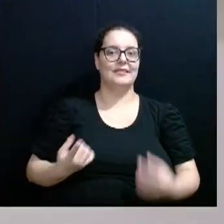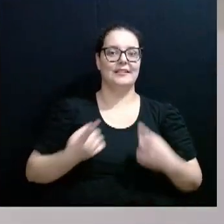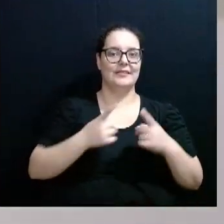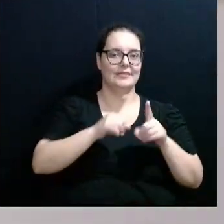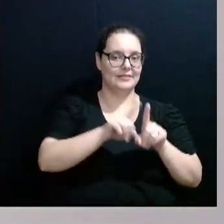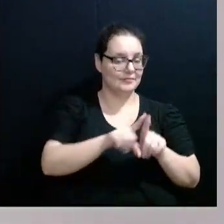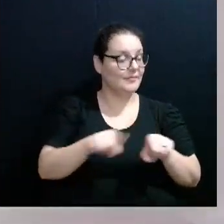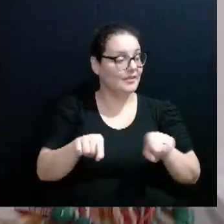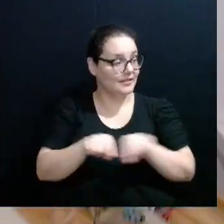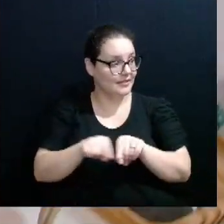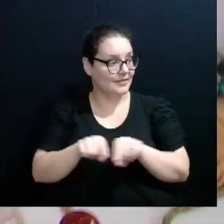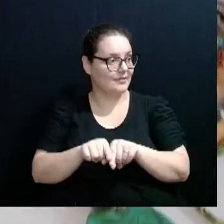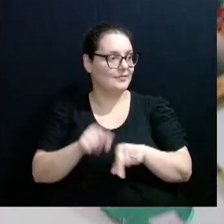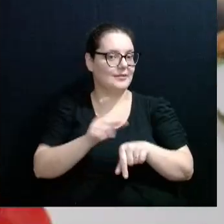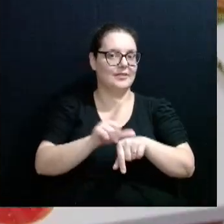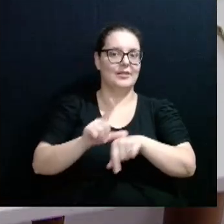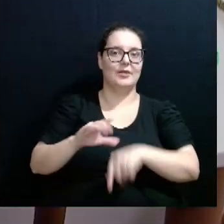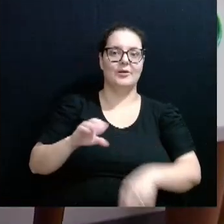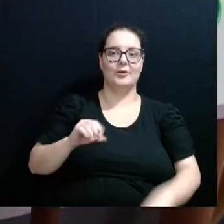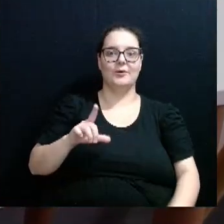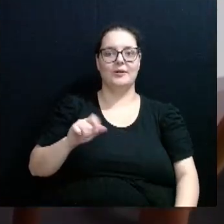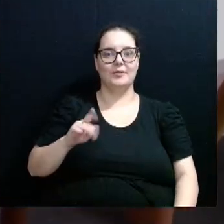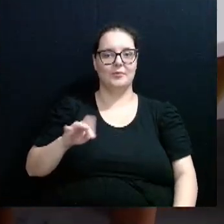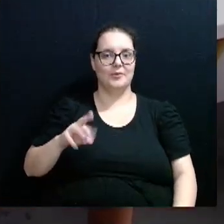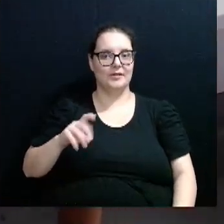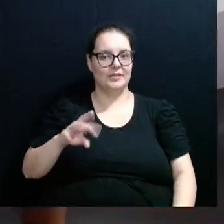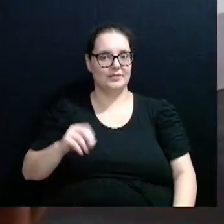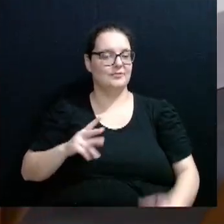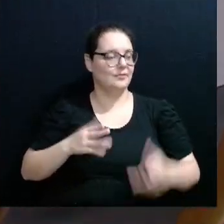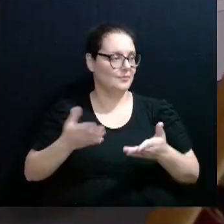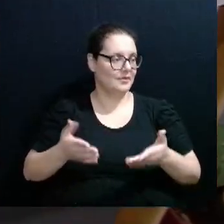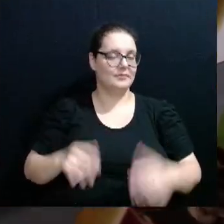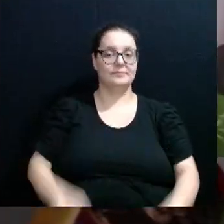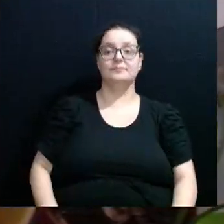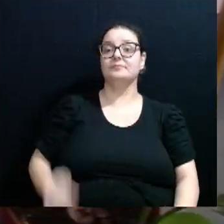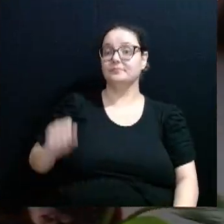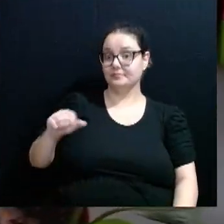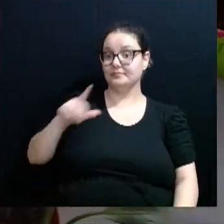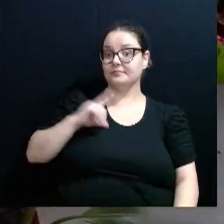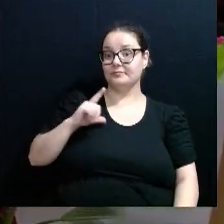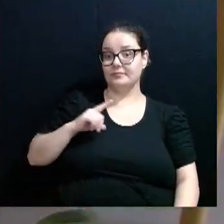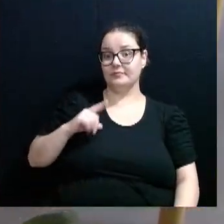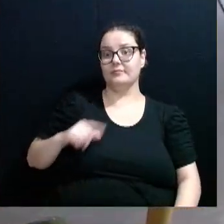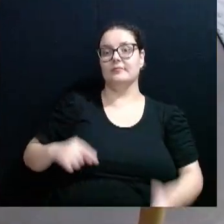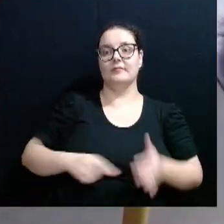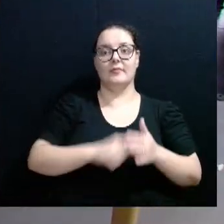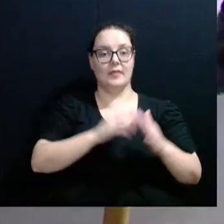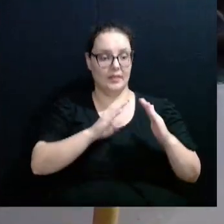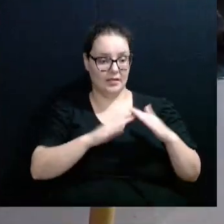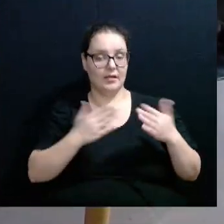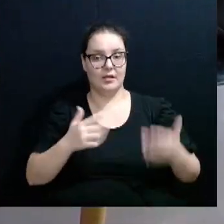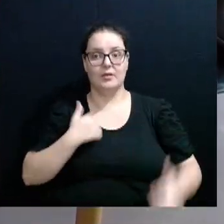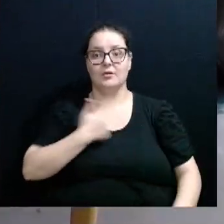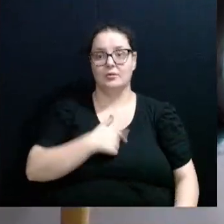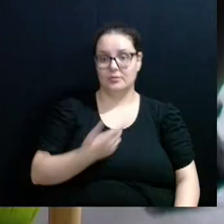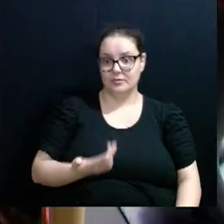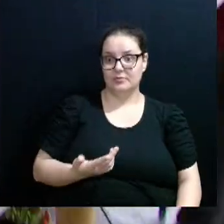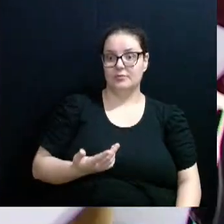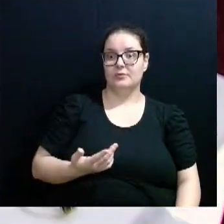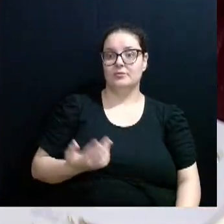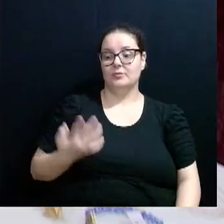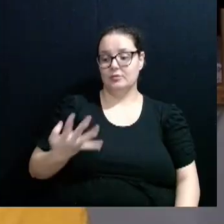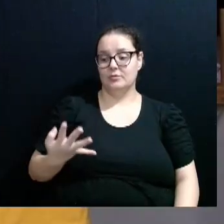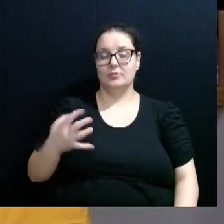as lojas colaborativas como essa. Isso, a gente tem essa primeira casa nossa, né, que são os 4 estúdios, e tem essa